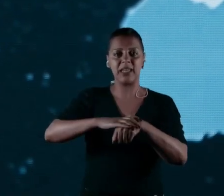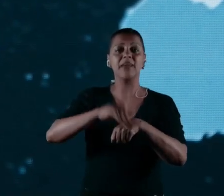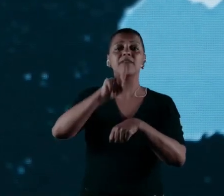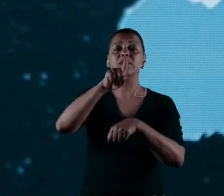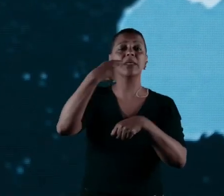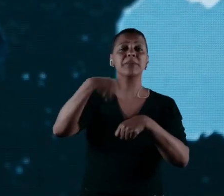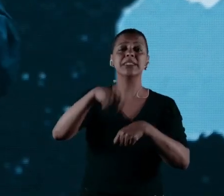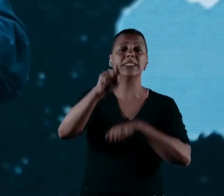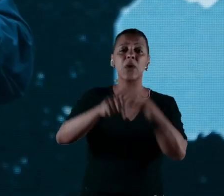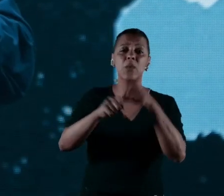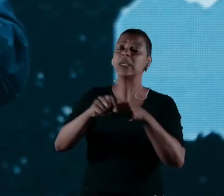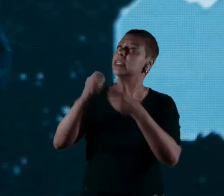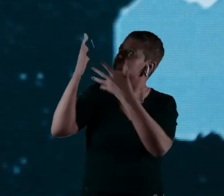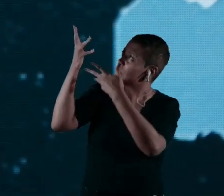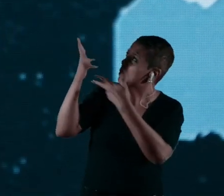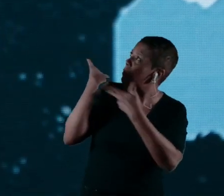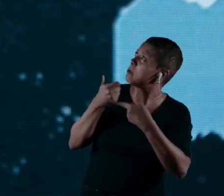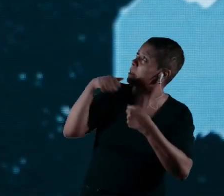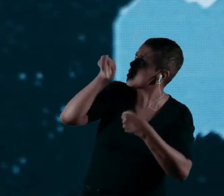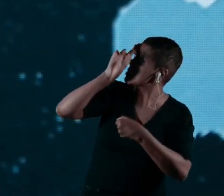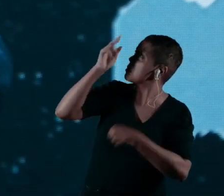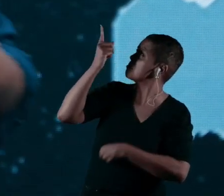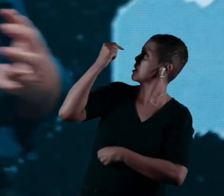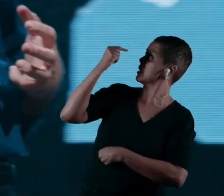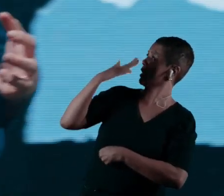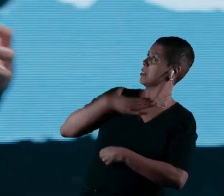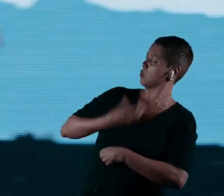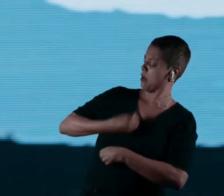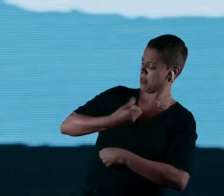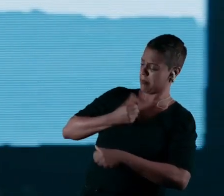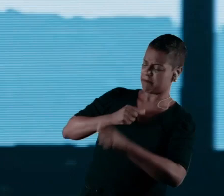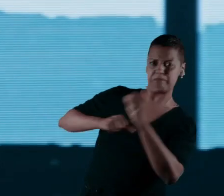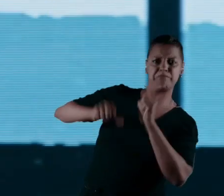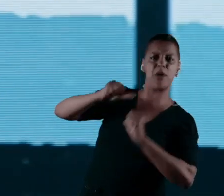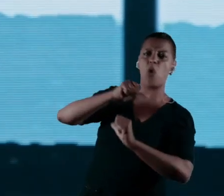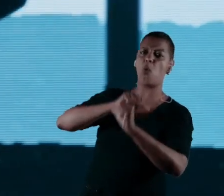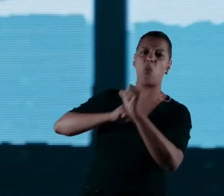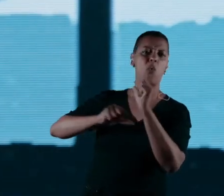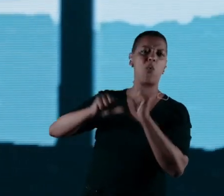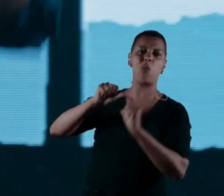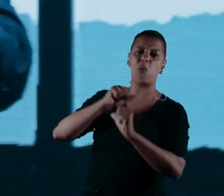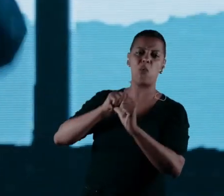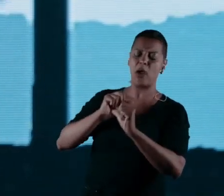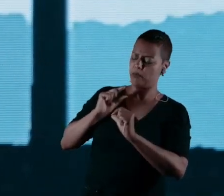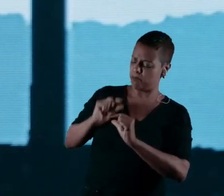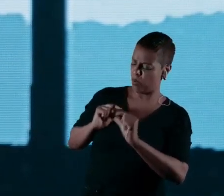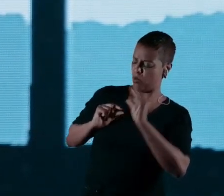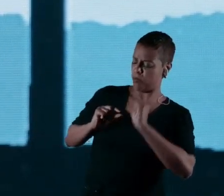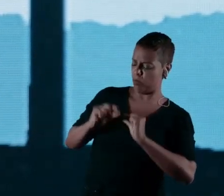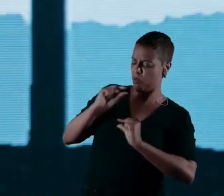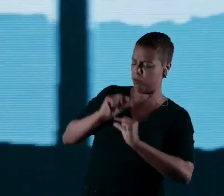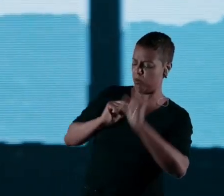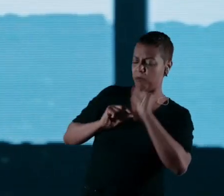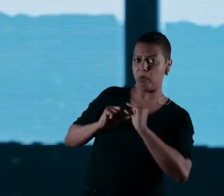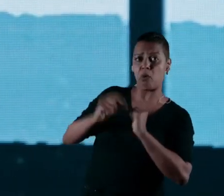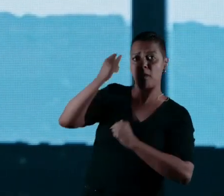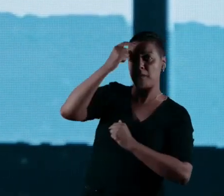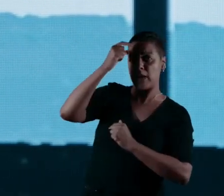para ser o Senhor da tua vida. E quando Ele entra na tua vida, Ele vai mudando aos poucos a sua